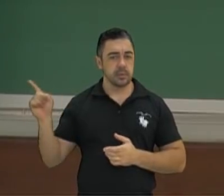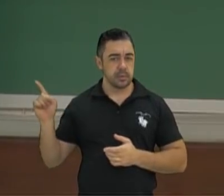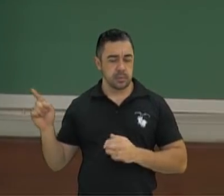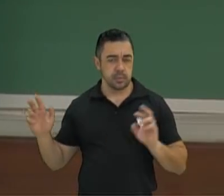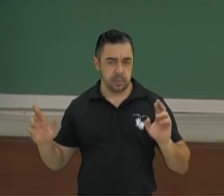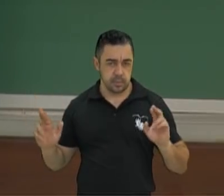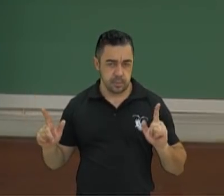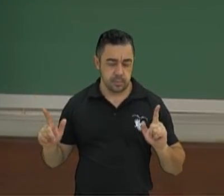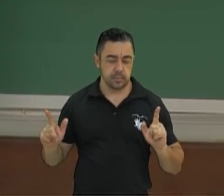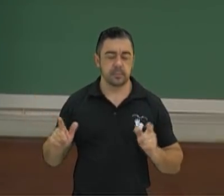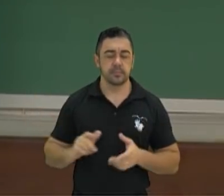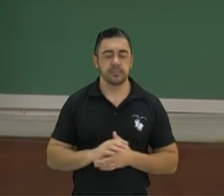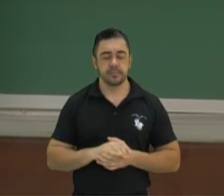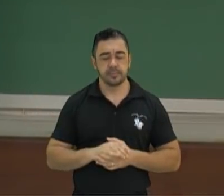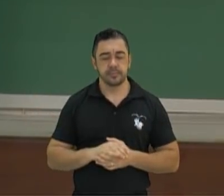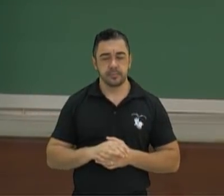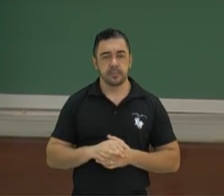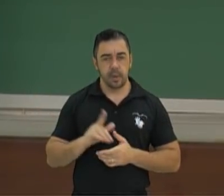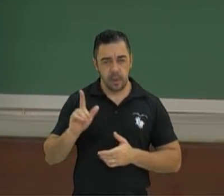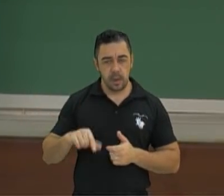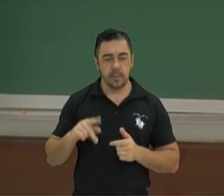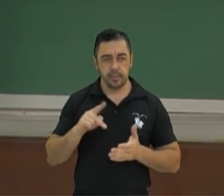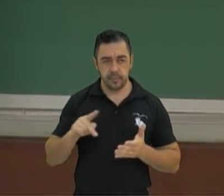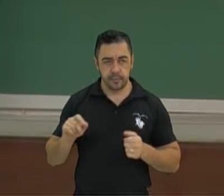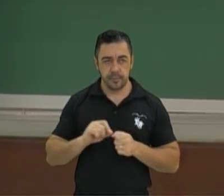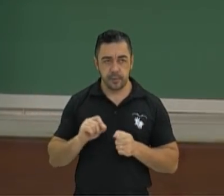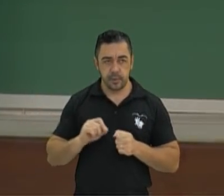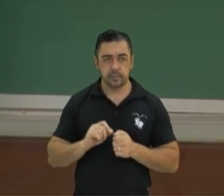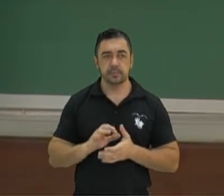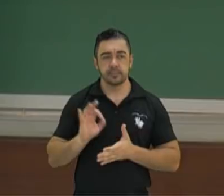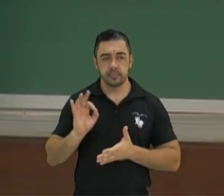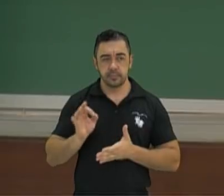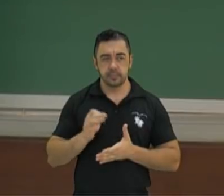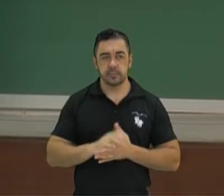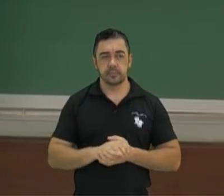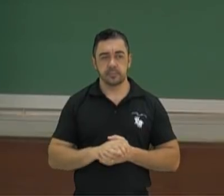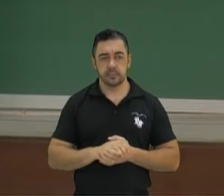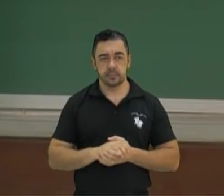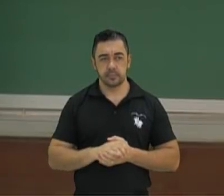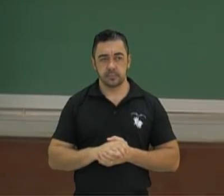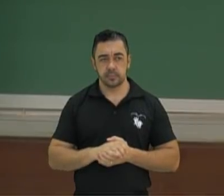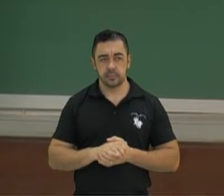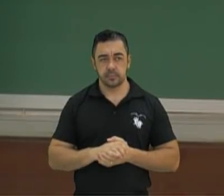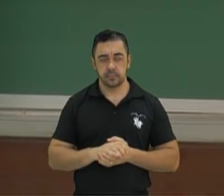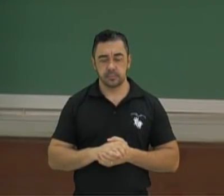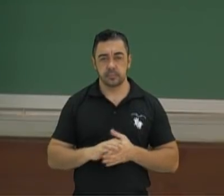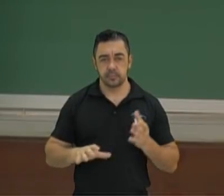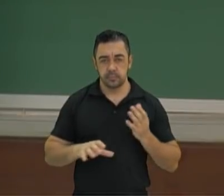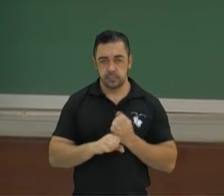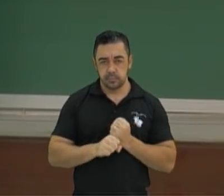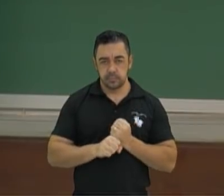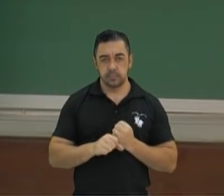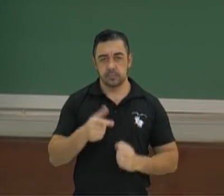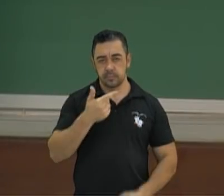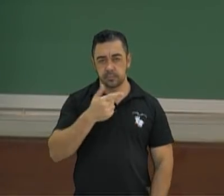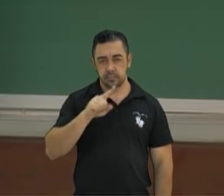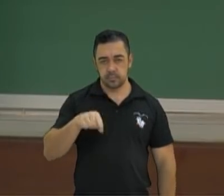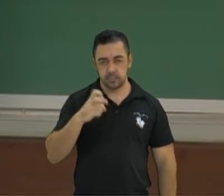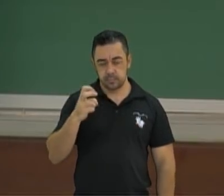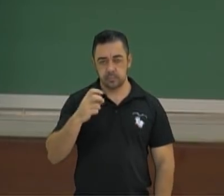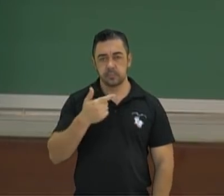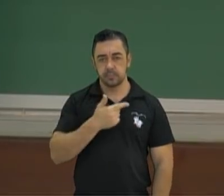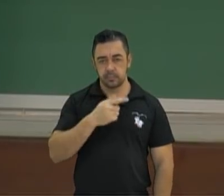sinal negativo. Então, foi isso que a professora fez. A professora armou a continha, ó, somou 2,5